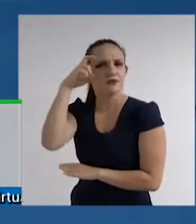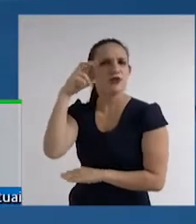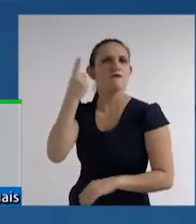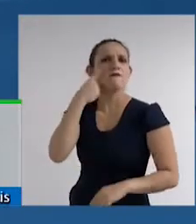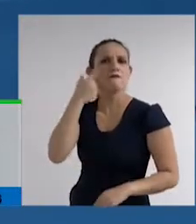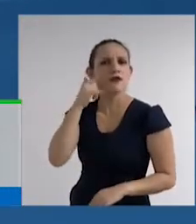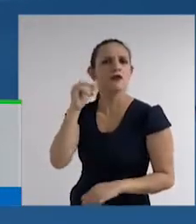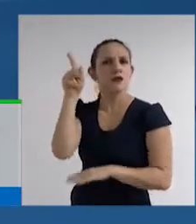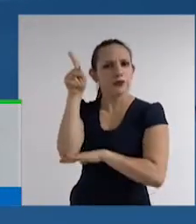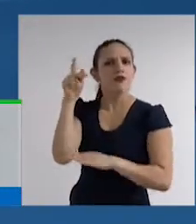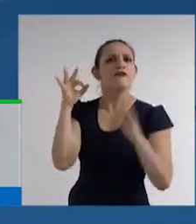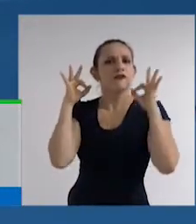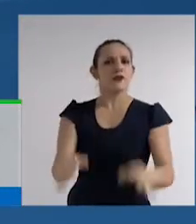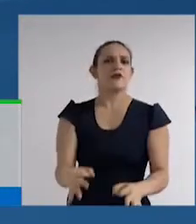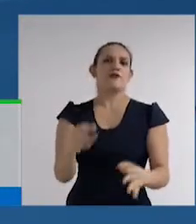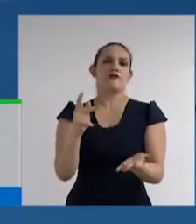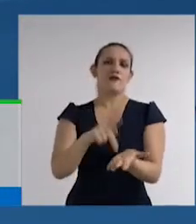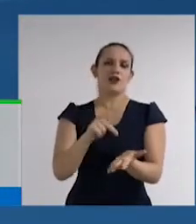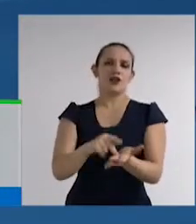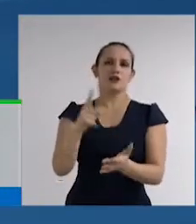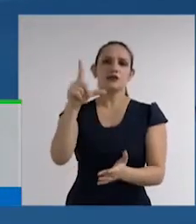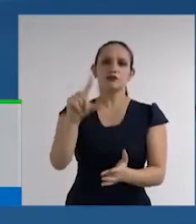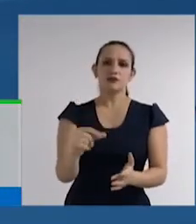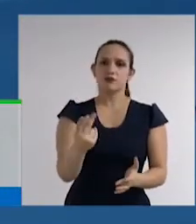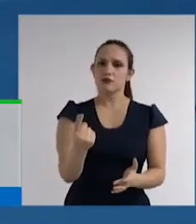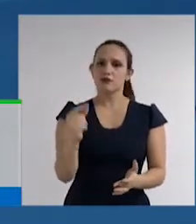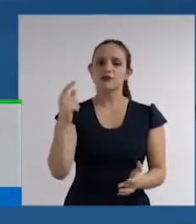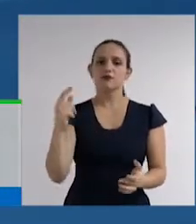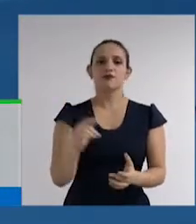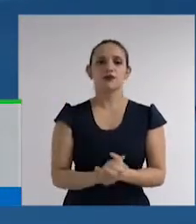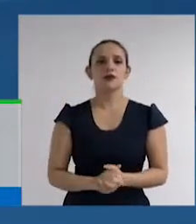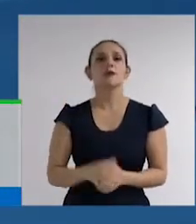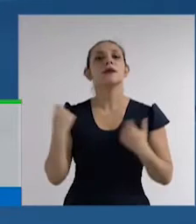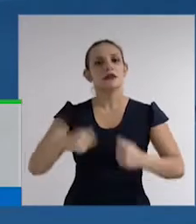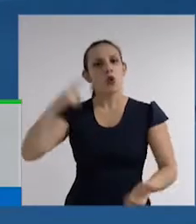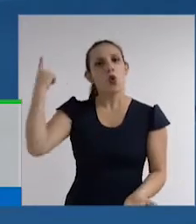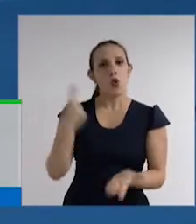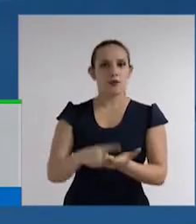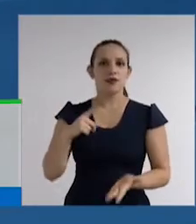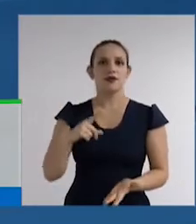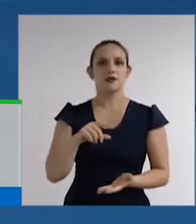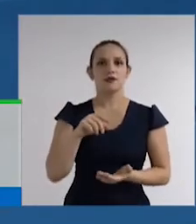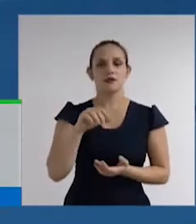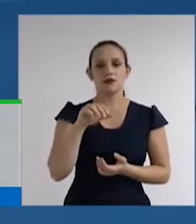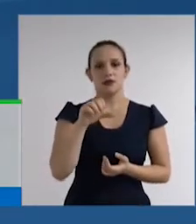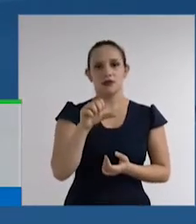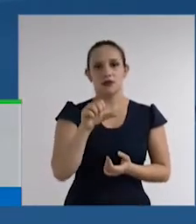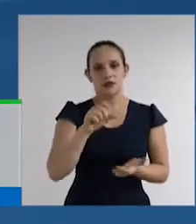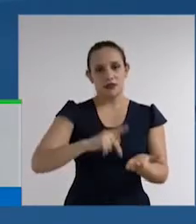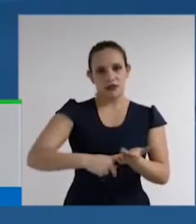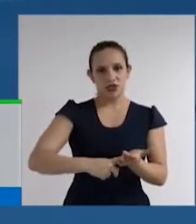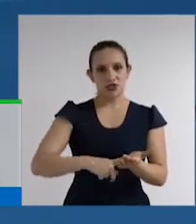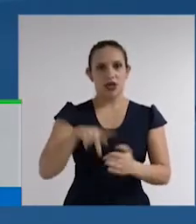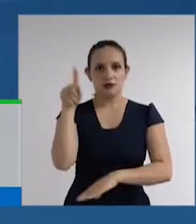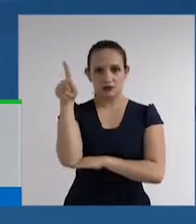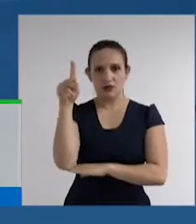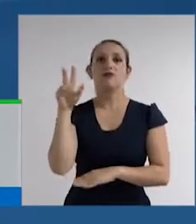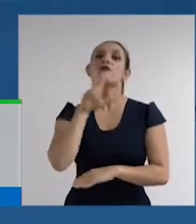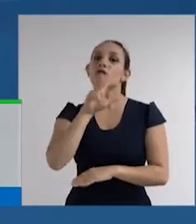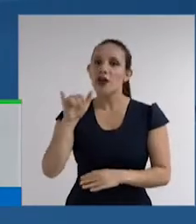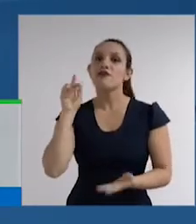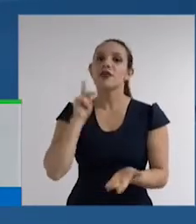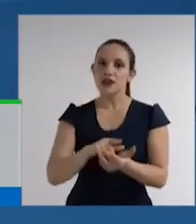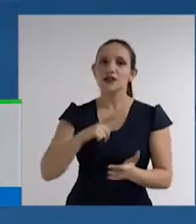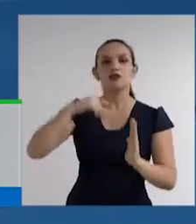que, e ter o compromisso da Simpetro de que esse desconto vai chegar ao consumidor,